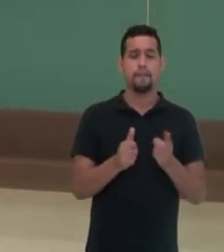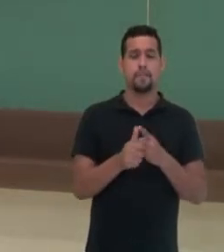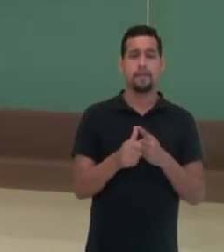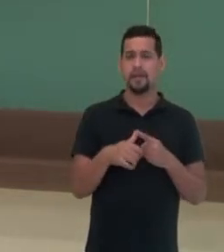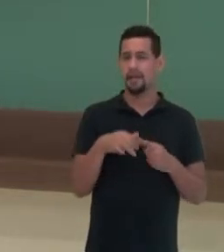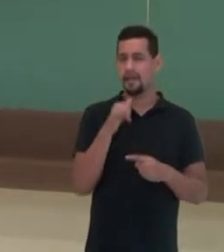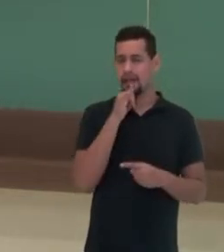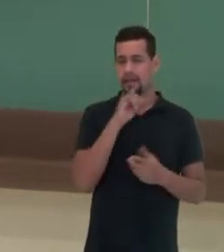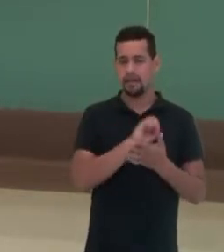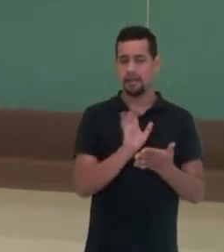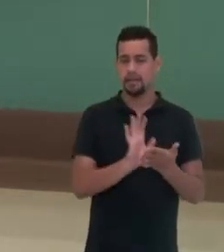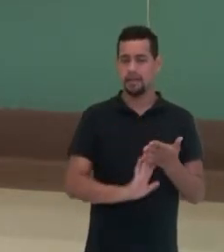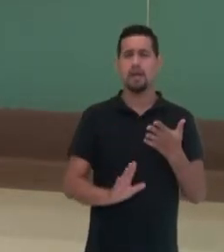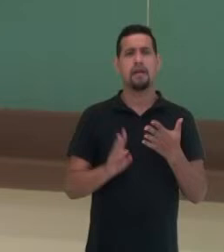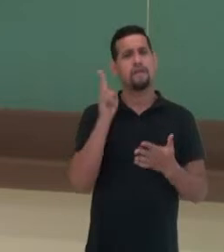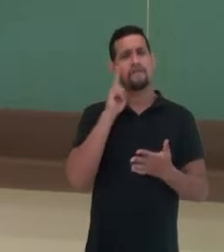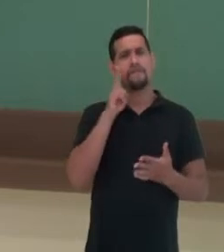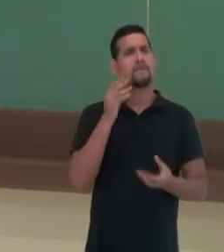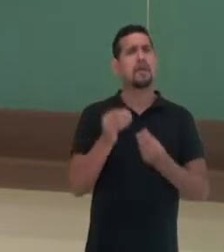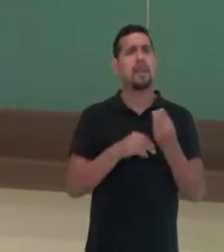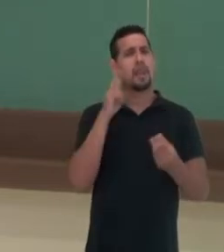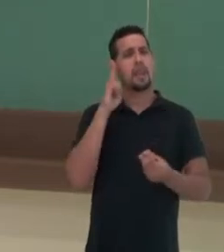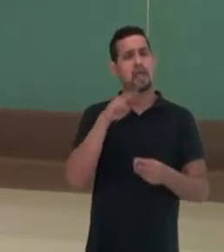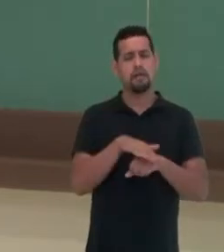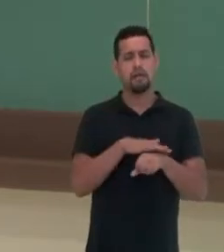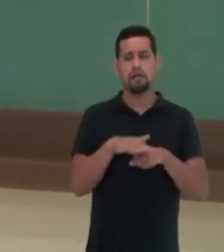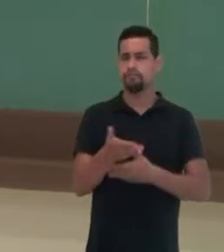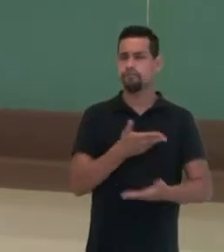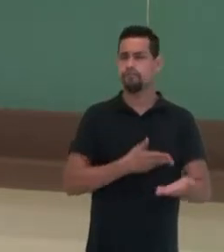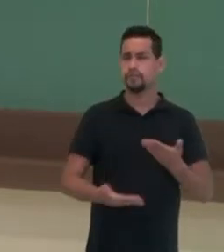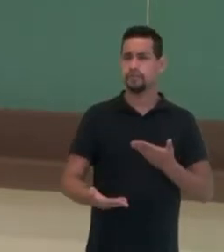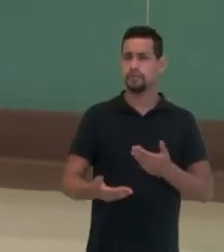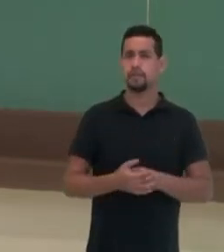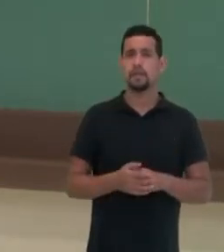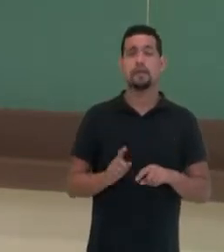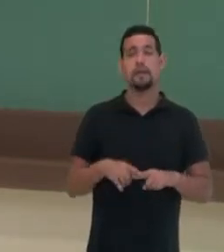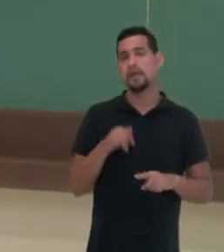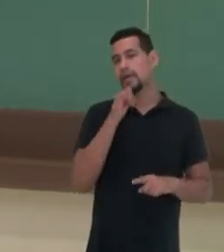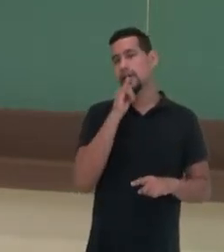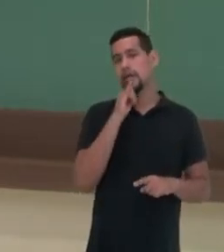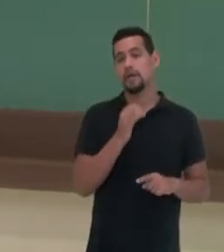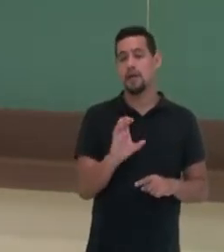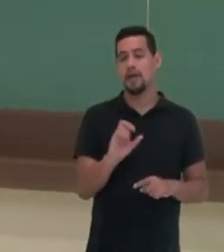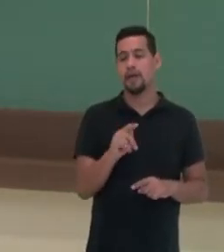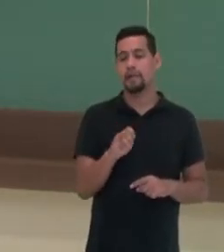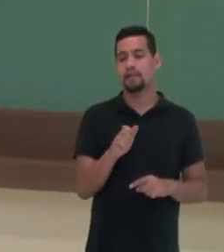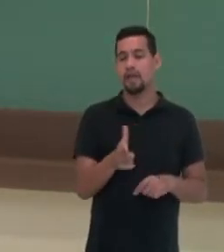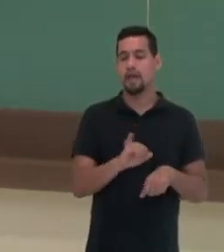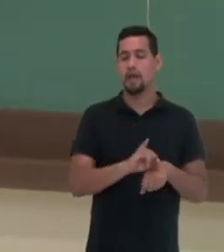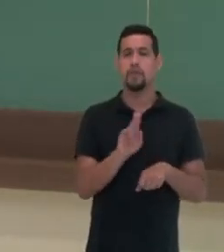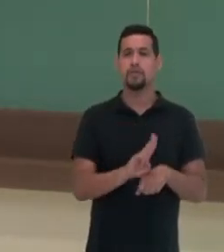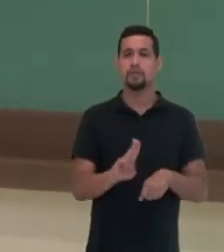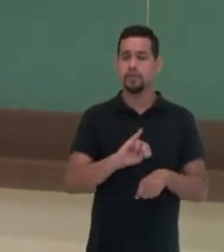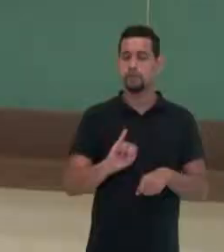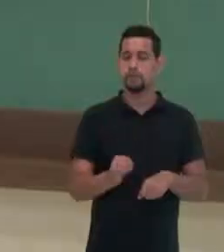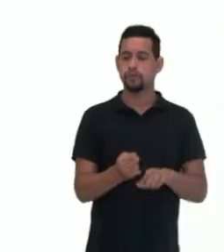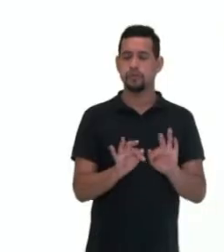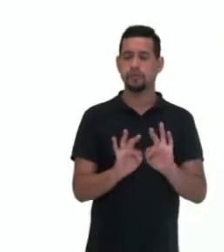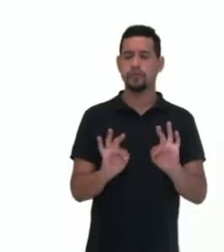para o primeiro exercício, para ver o que você lembra aí, para a gente discutir um pouquinho. Então, supondo que um capital seja aplicado a juros